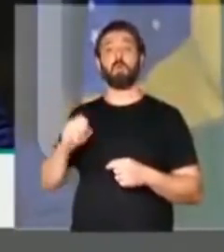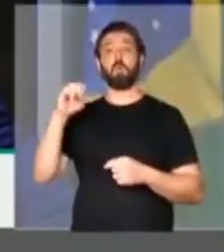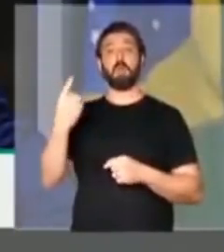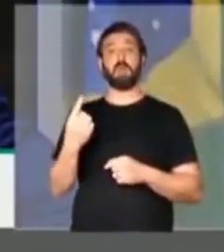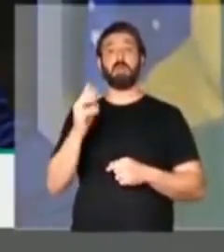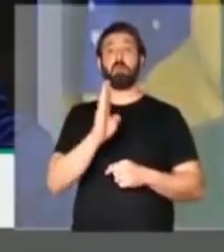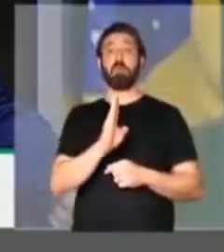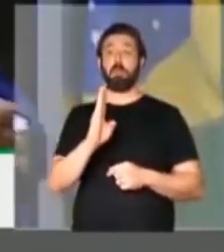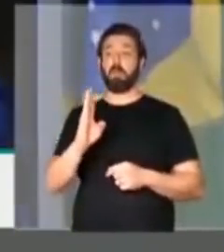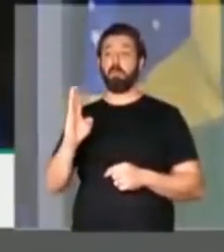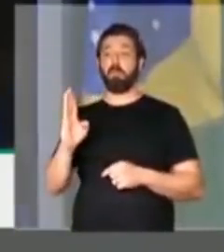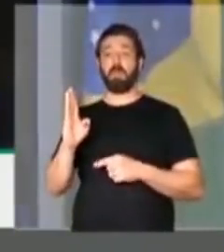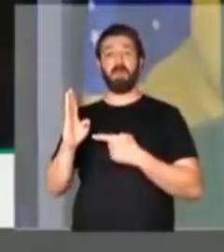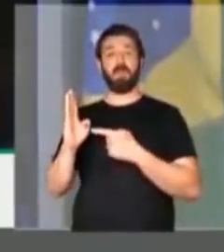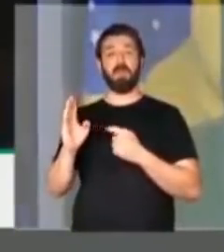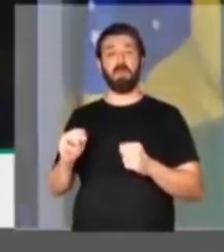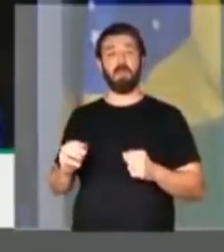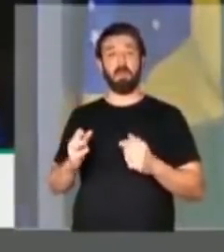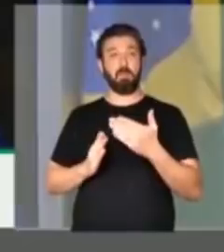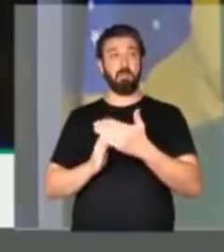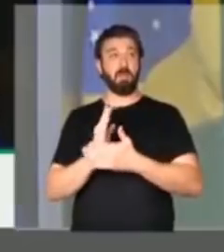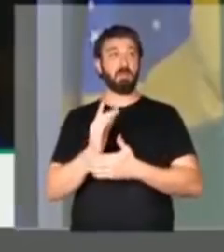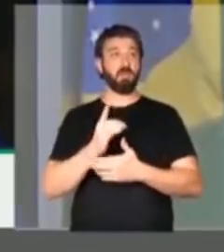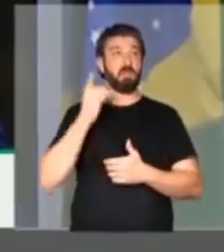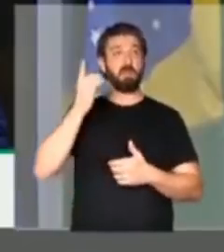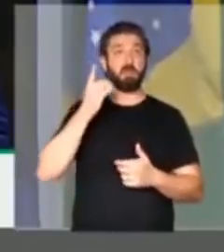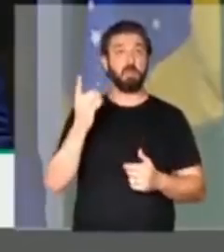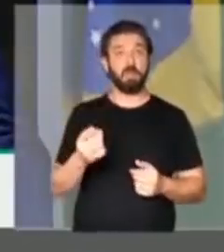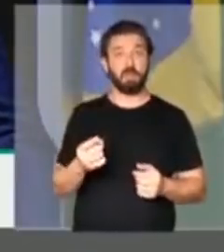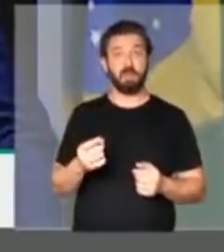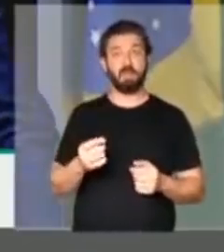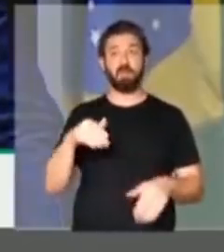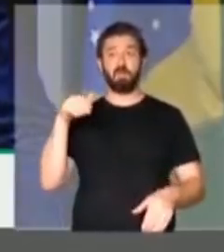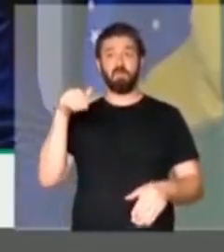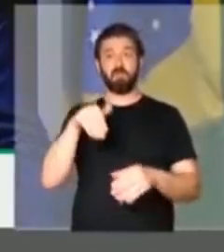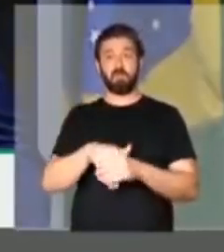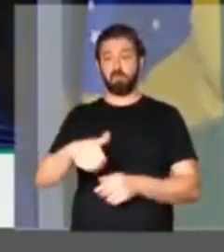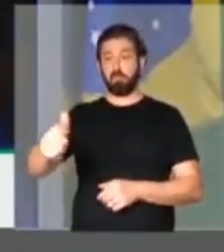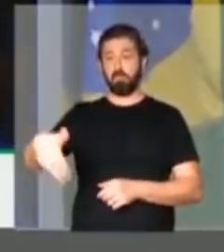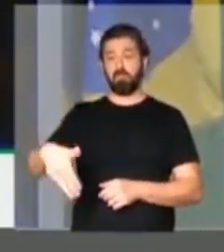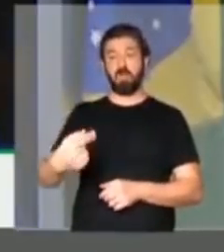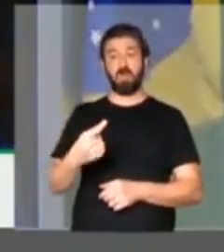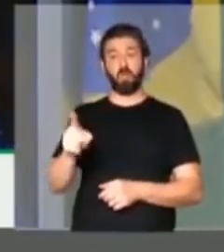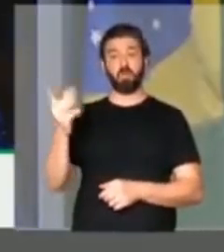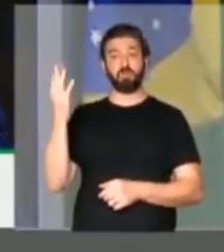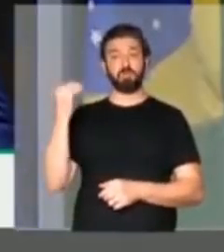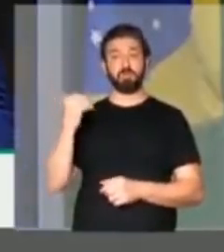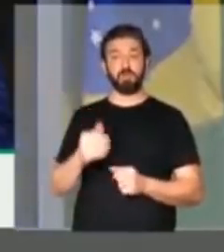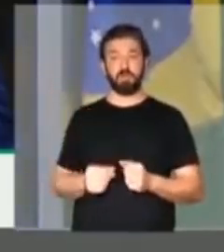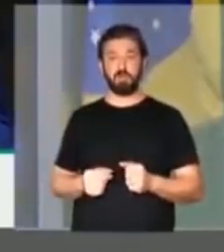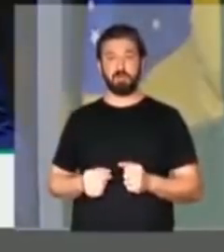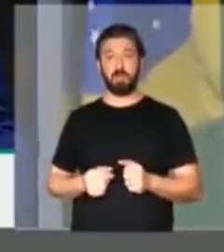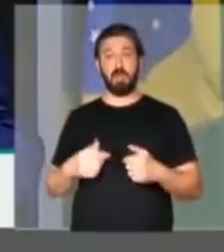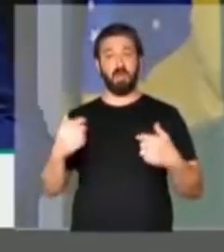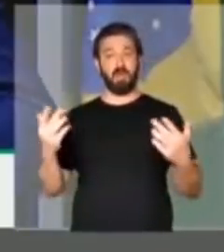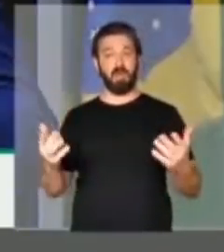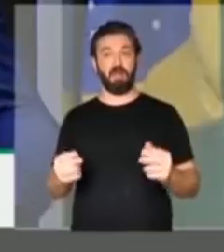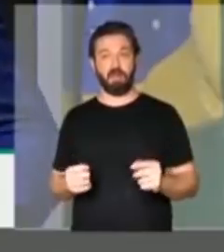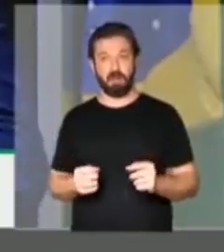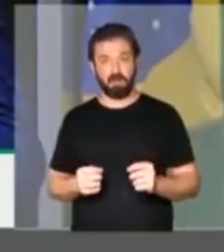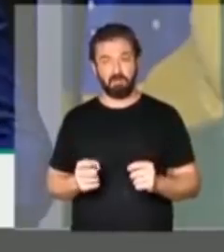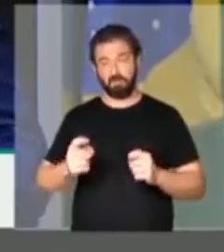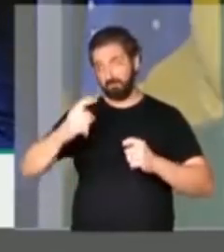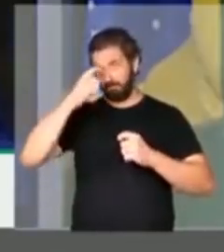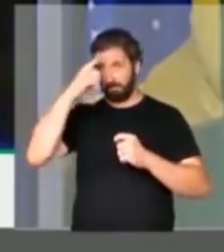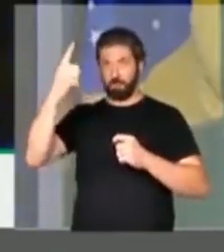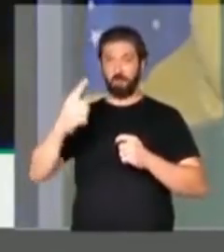ex-BBB que depois foi eleito deputado e teve uma votação pífia na última eleição. E aí